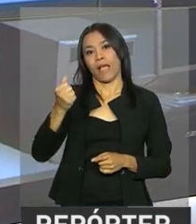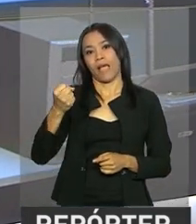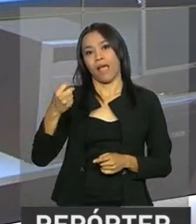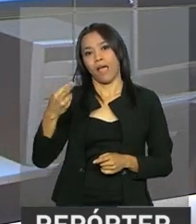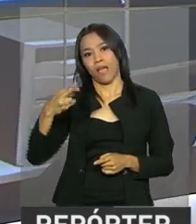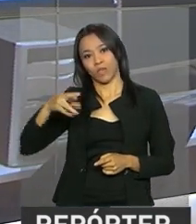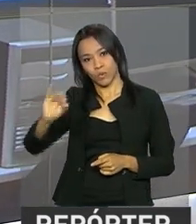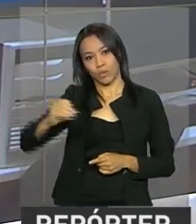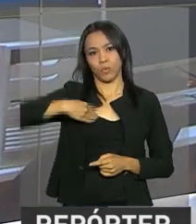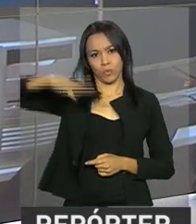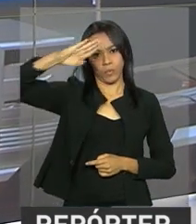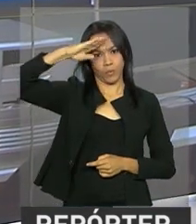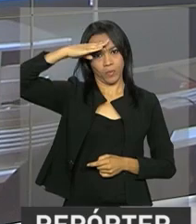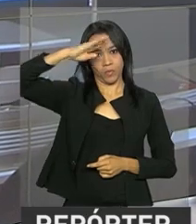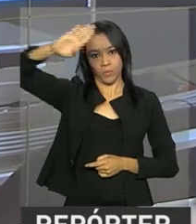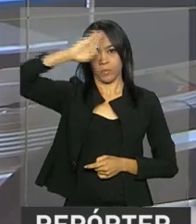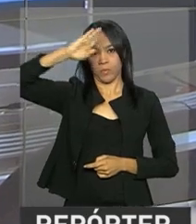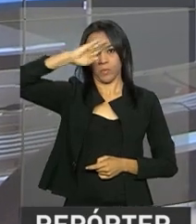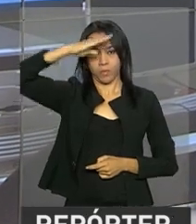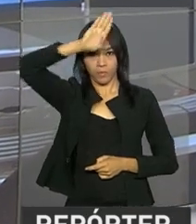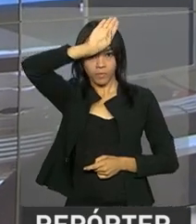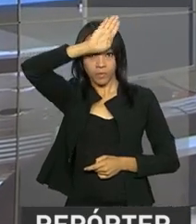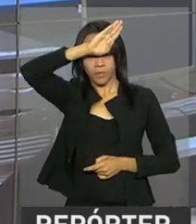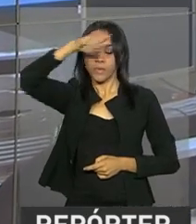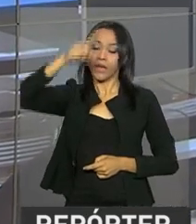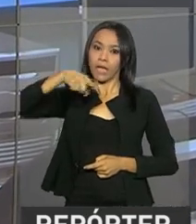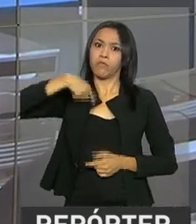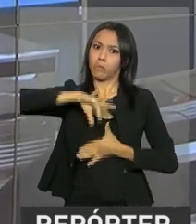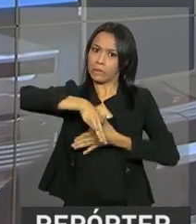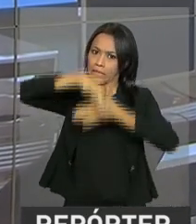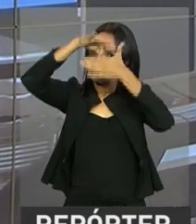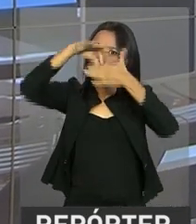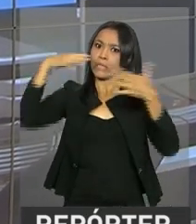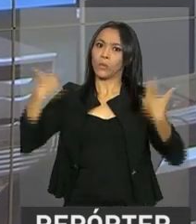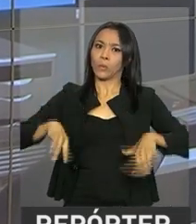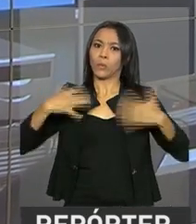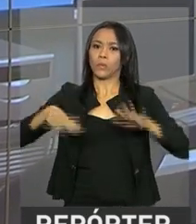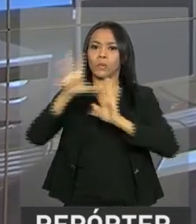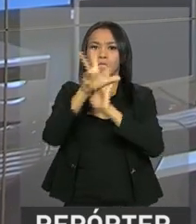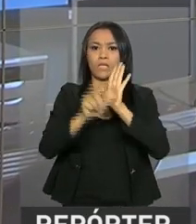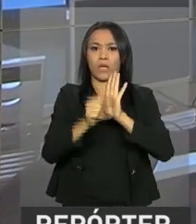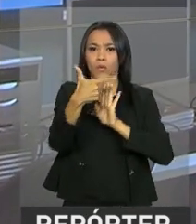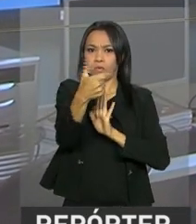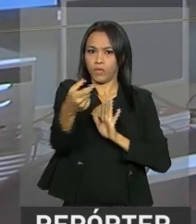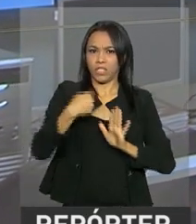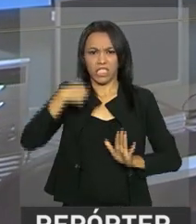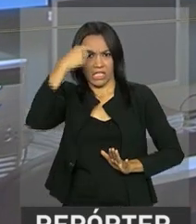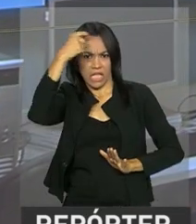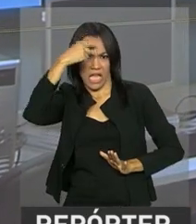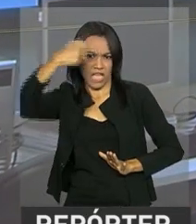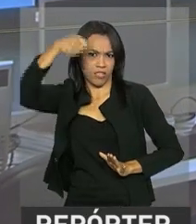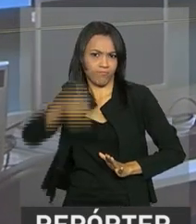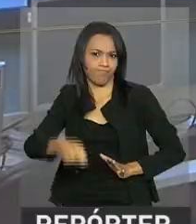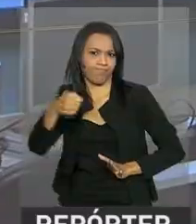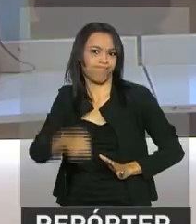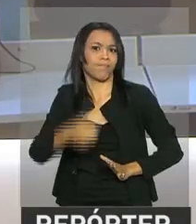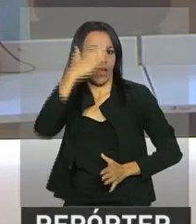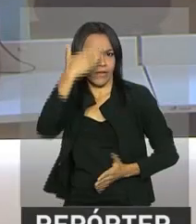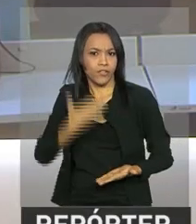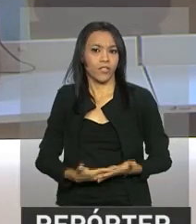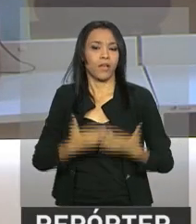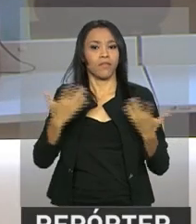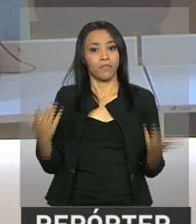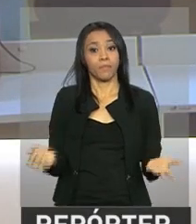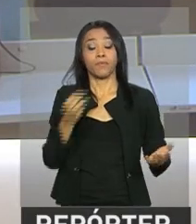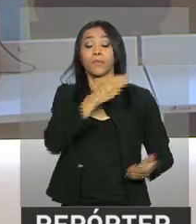Temer disse que Castro foi um líder de convicções que marcou o século XX com a defesa firme das ideias em que acreditava. Já